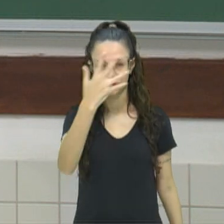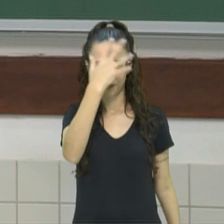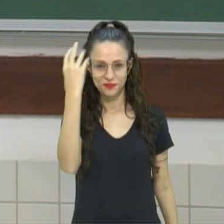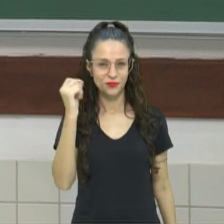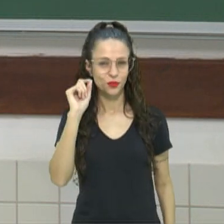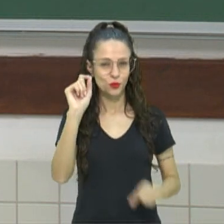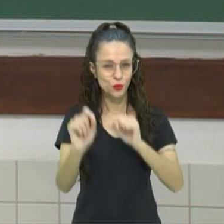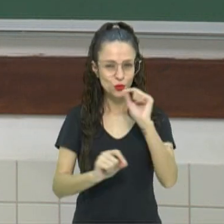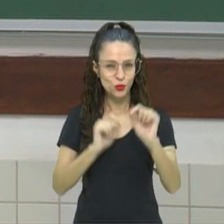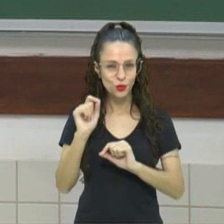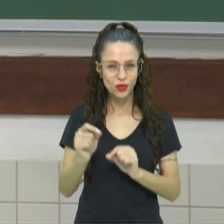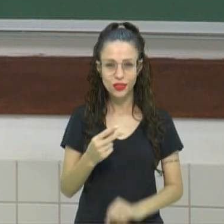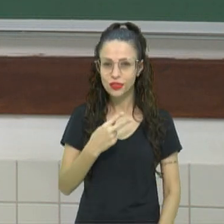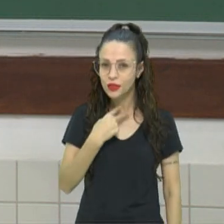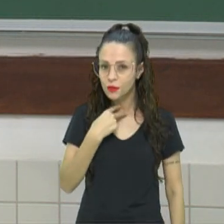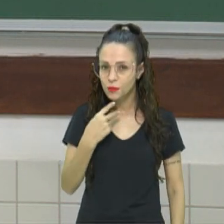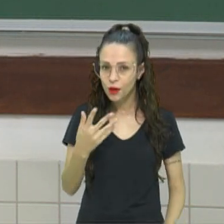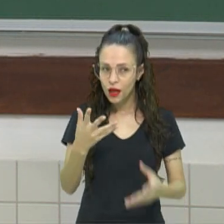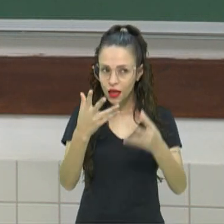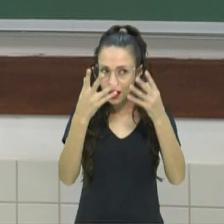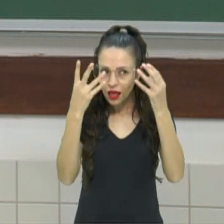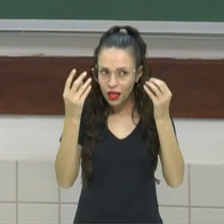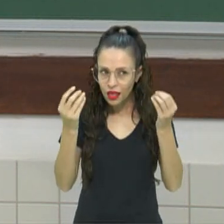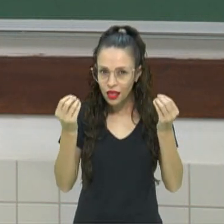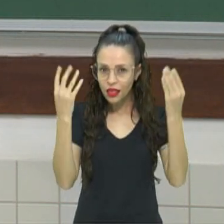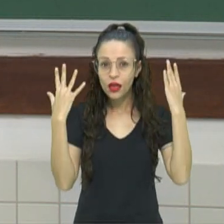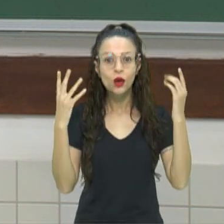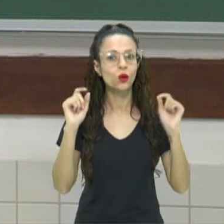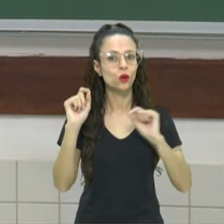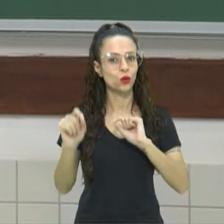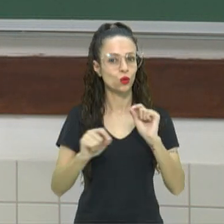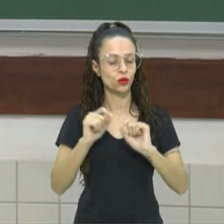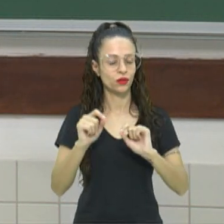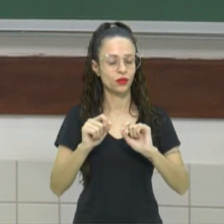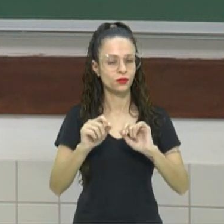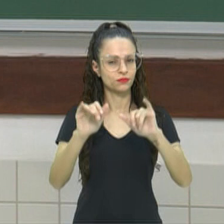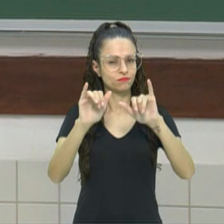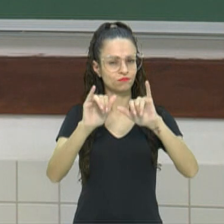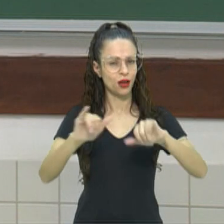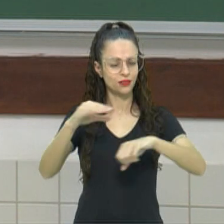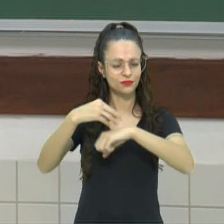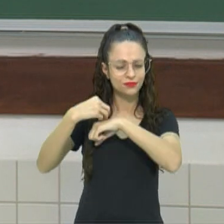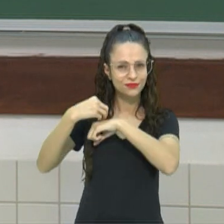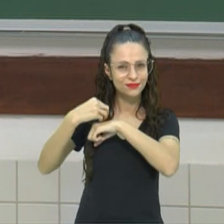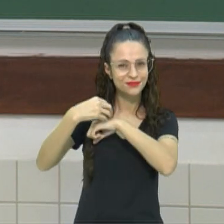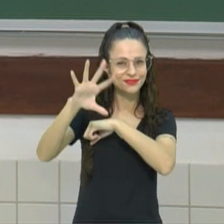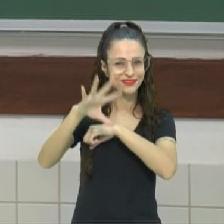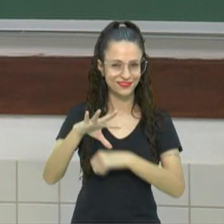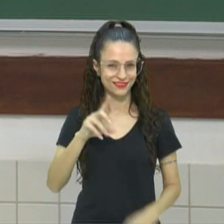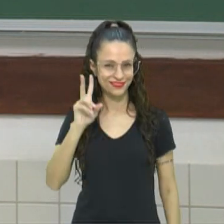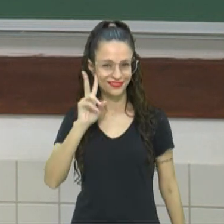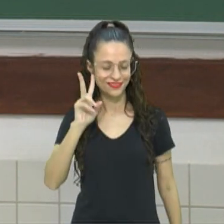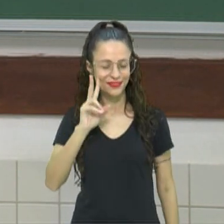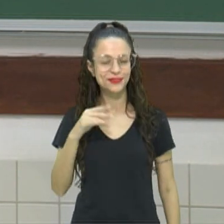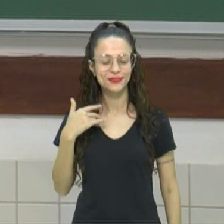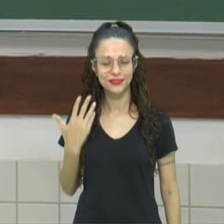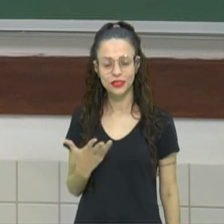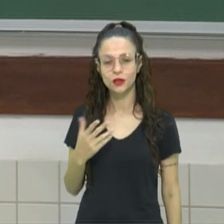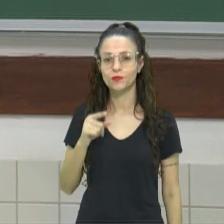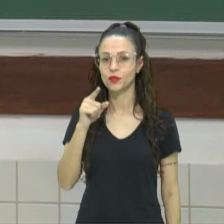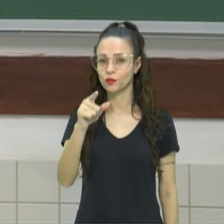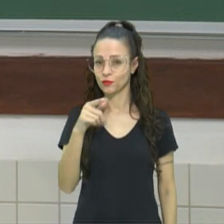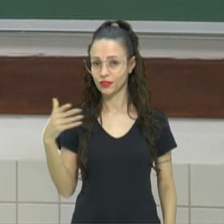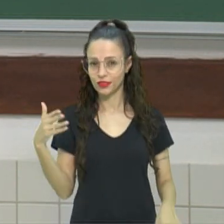pode calar, o que não pode ficar para trás, são os nossos lembretes. Lá vai a gente de novo, né? Então vai lá